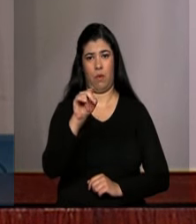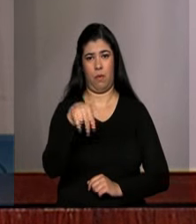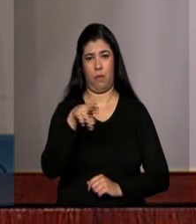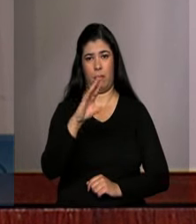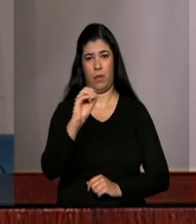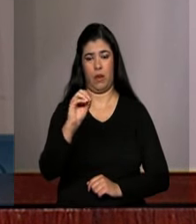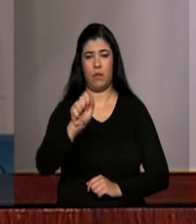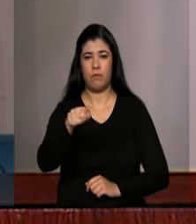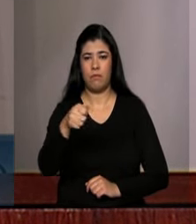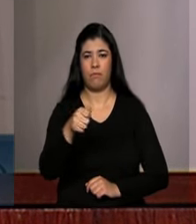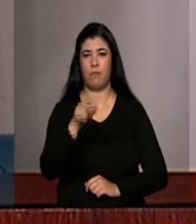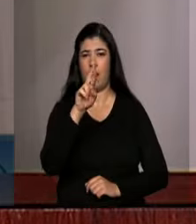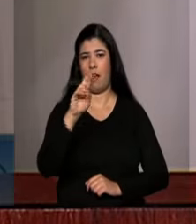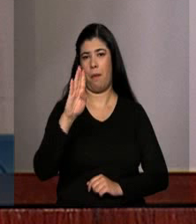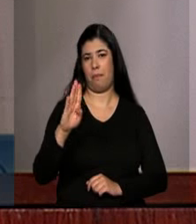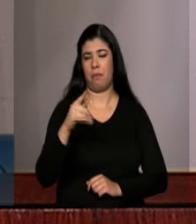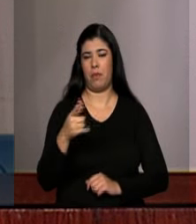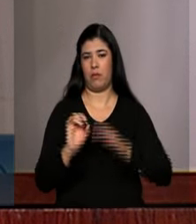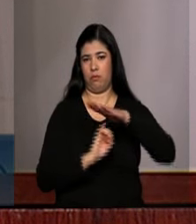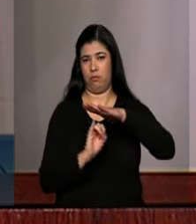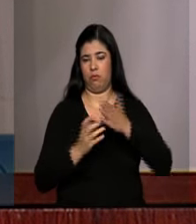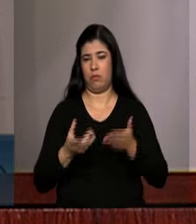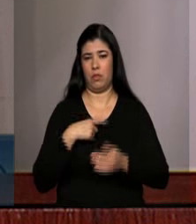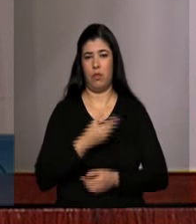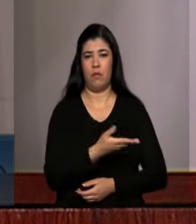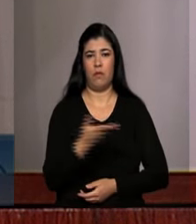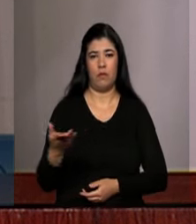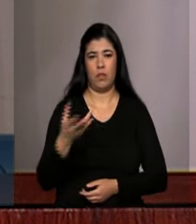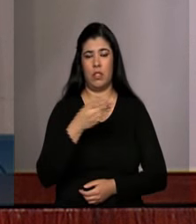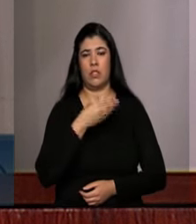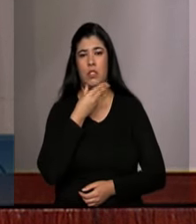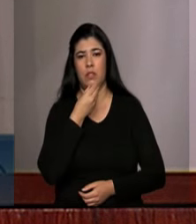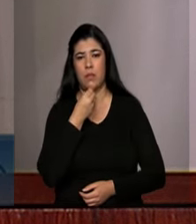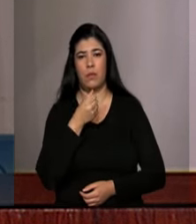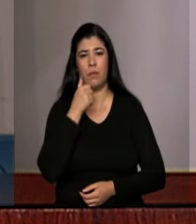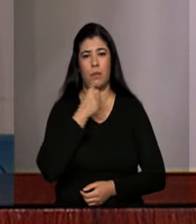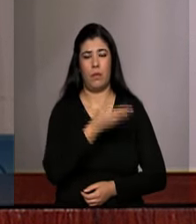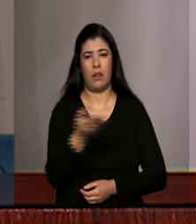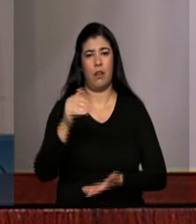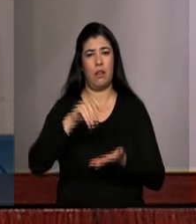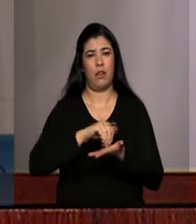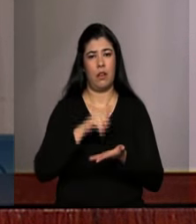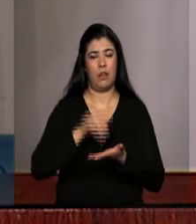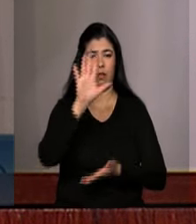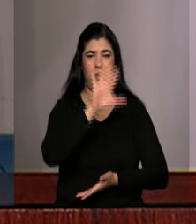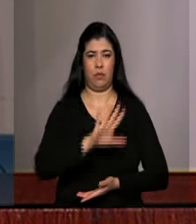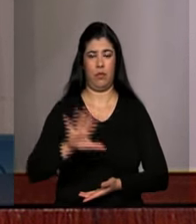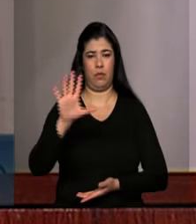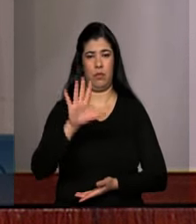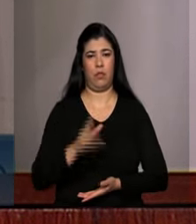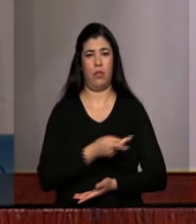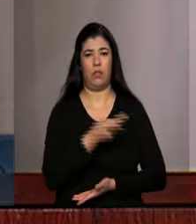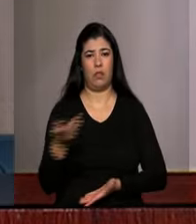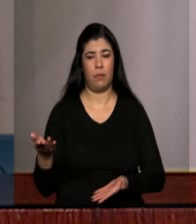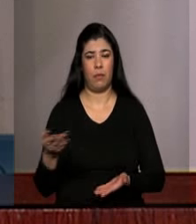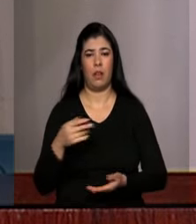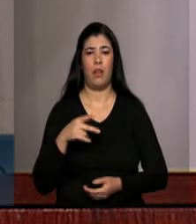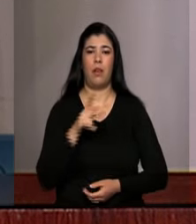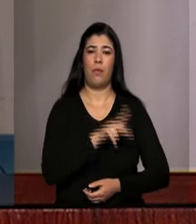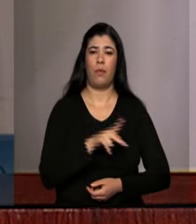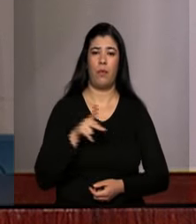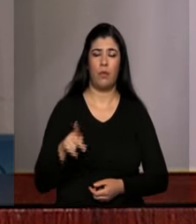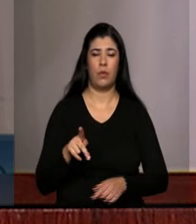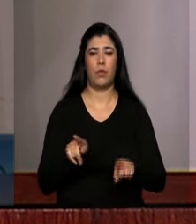senhoras e senhores subsecretários-gerais, senhora e senhores subsecretários-gerais, prezadas professoras,